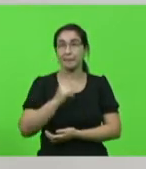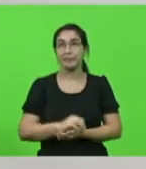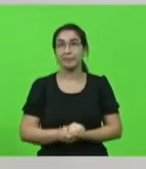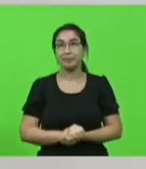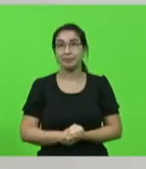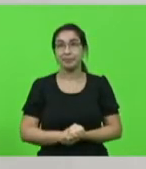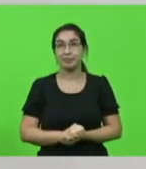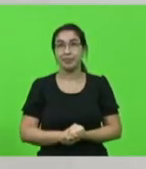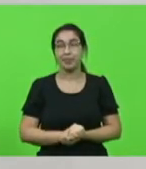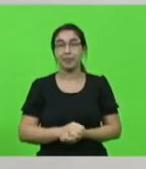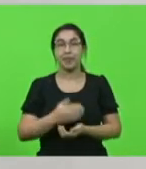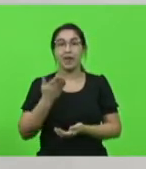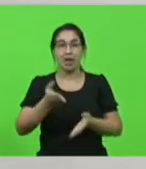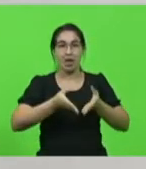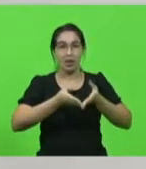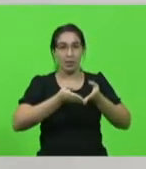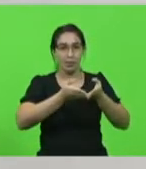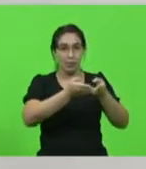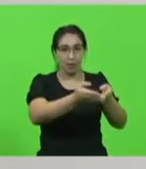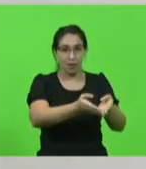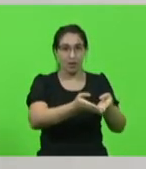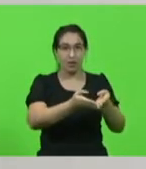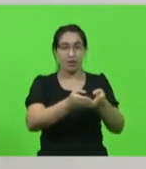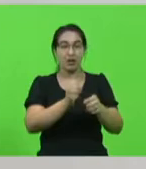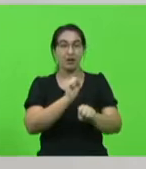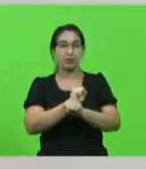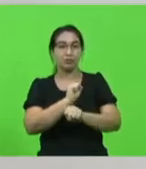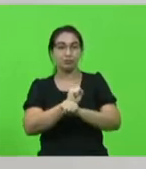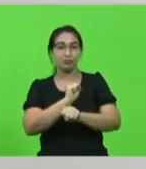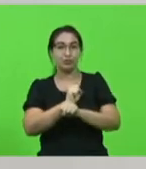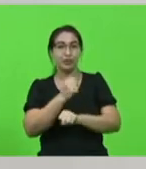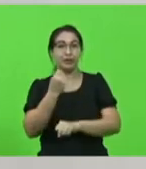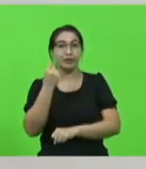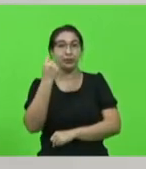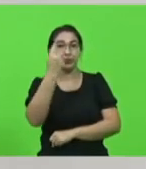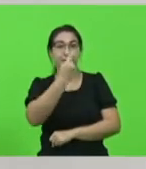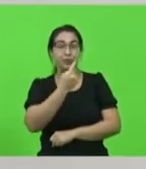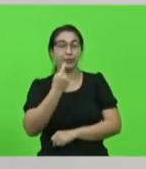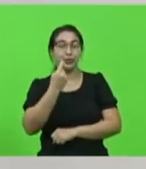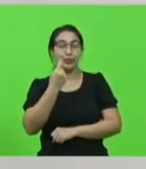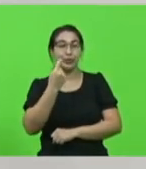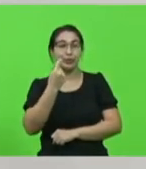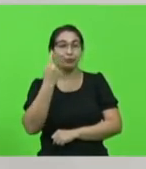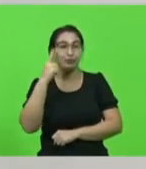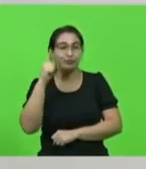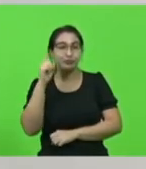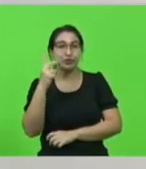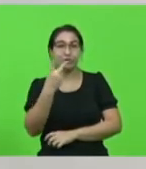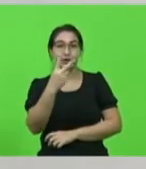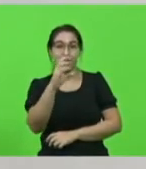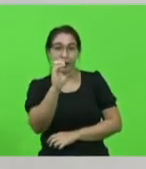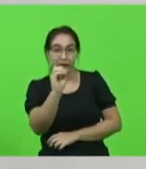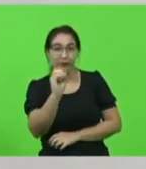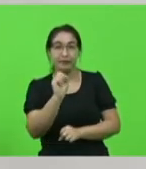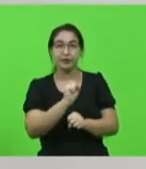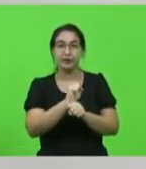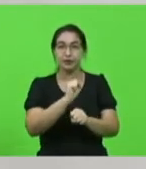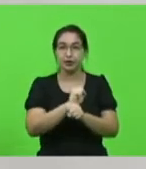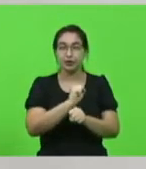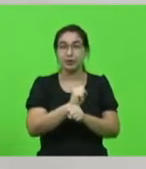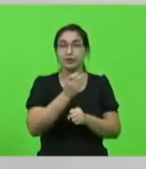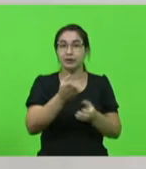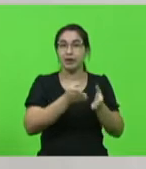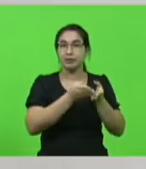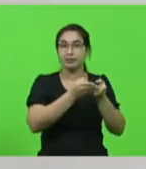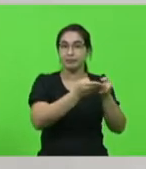Um navio ficar 20 dias aguardando para descarregar fertilizante aqui, Porto Público, no berço do Porto de São Francisco do